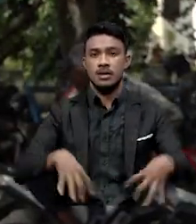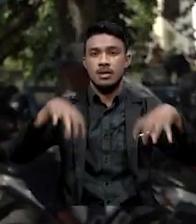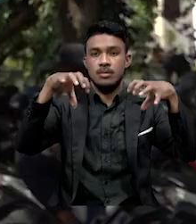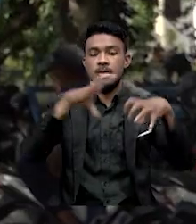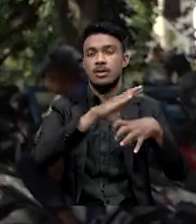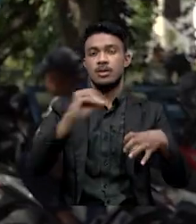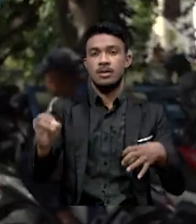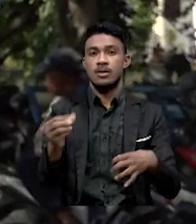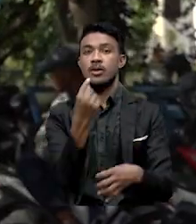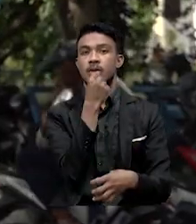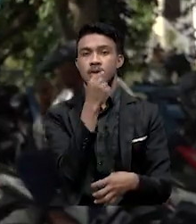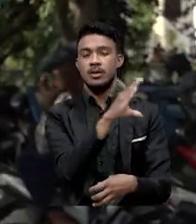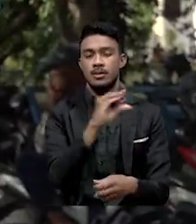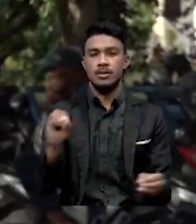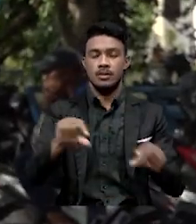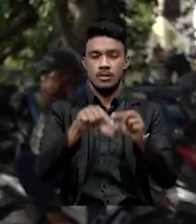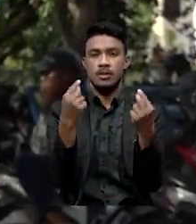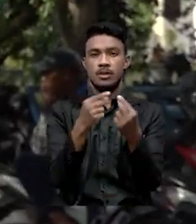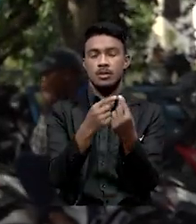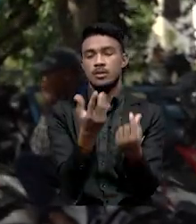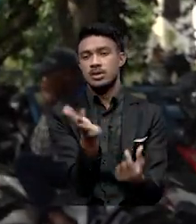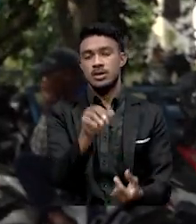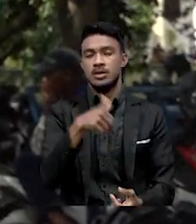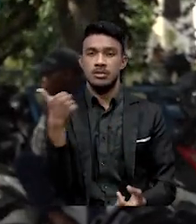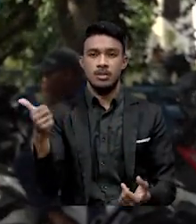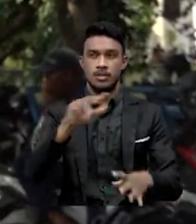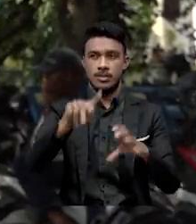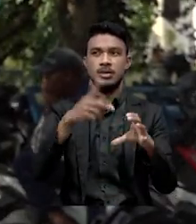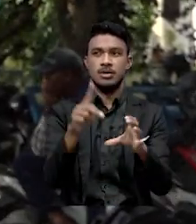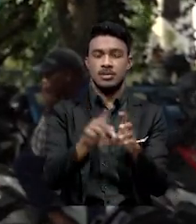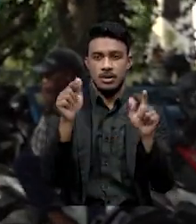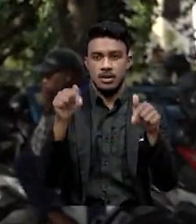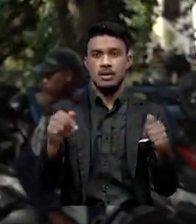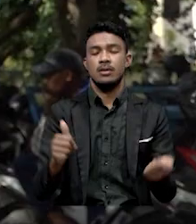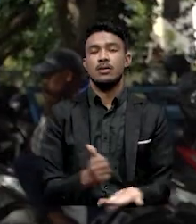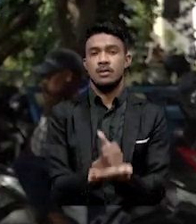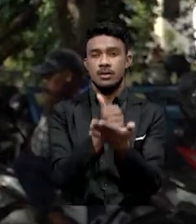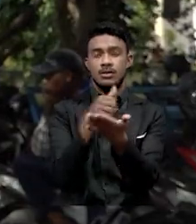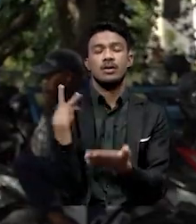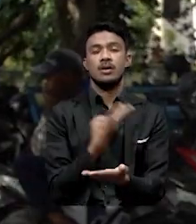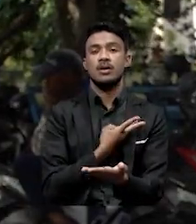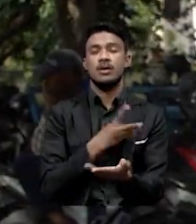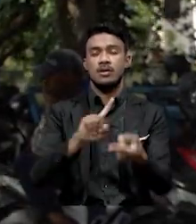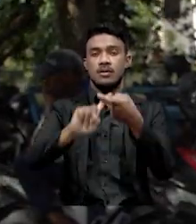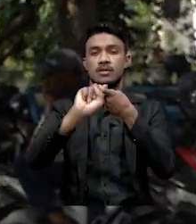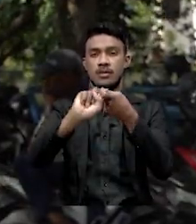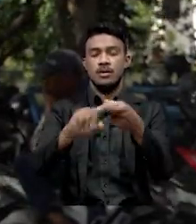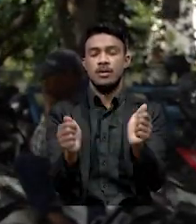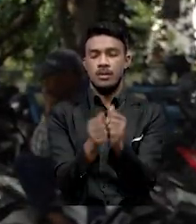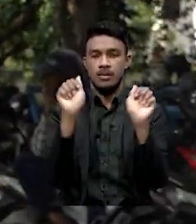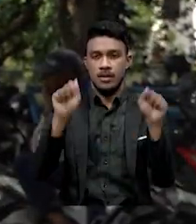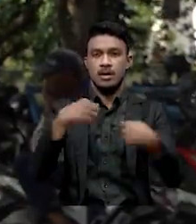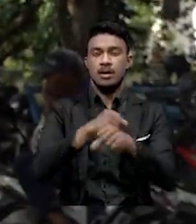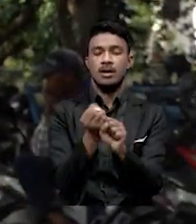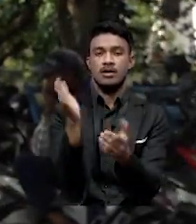Sira, Oruntu nabi hala tene nari de purine, ebe ne participasau, nia tulu, ita foli mamba malu, atu be realize fali eventu